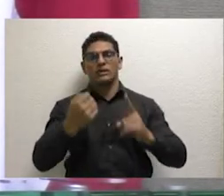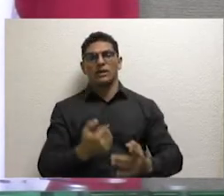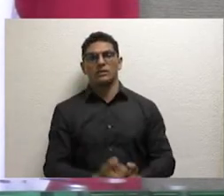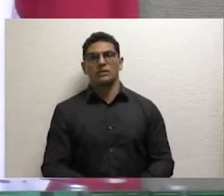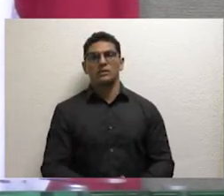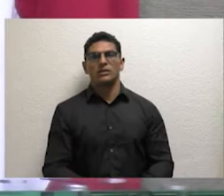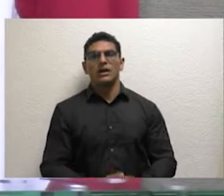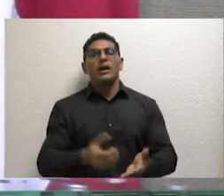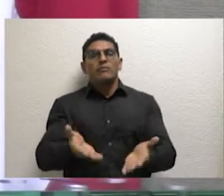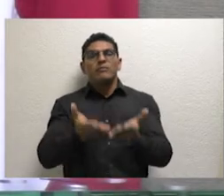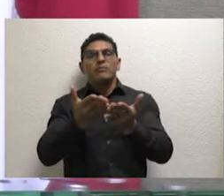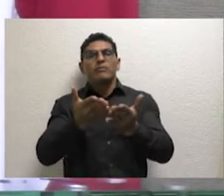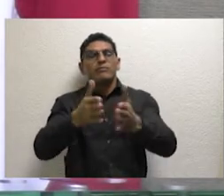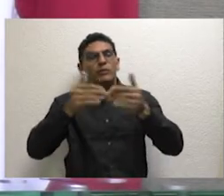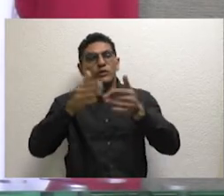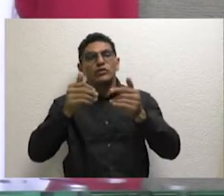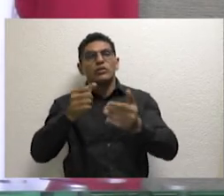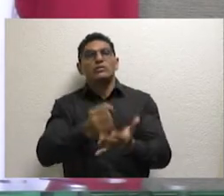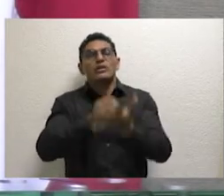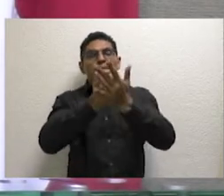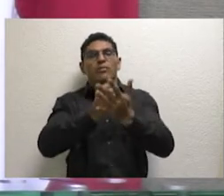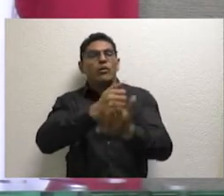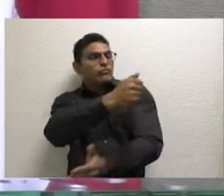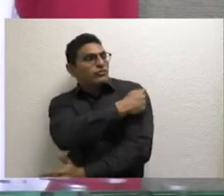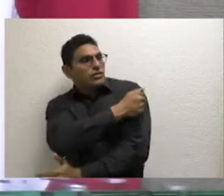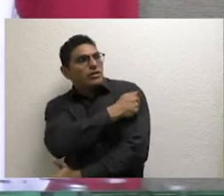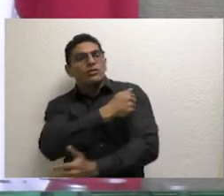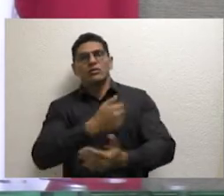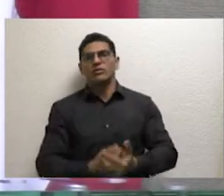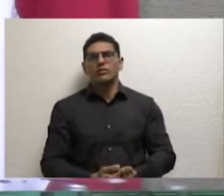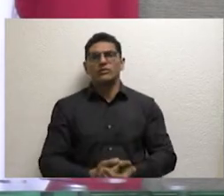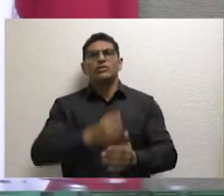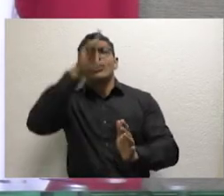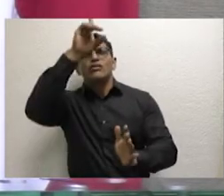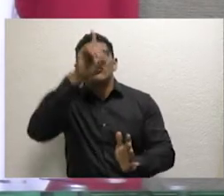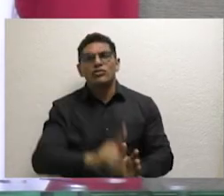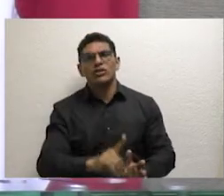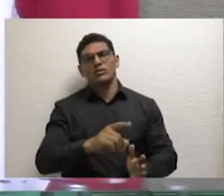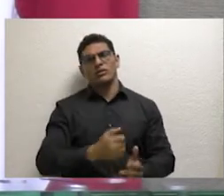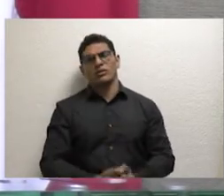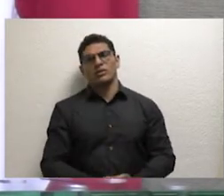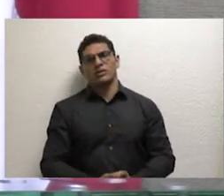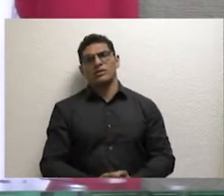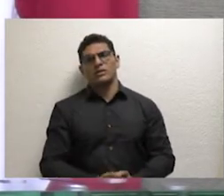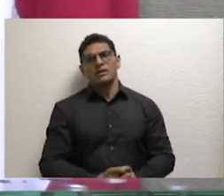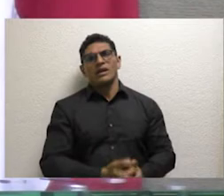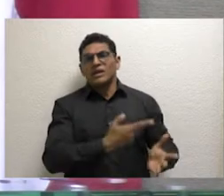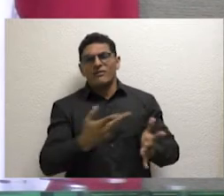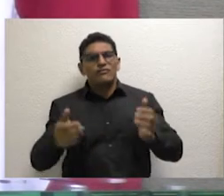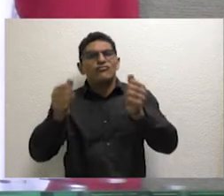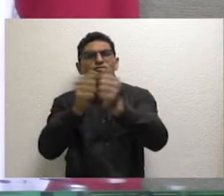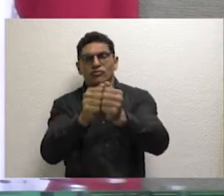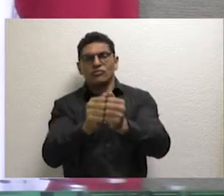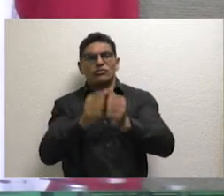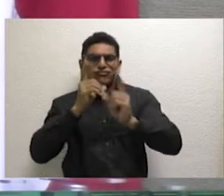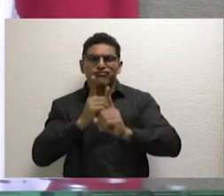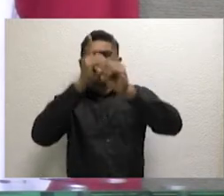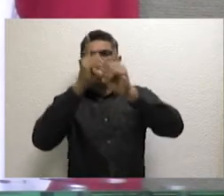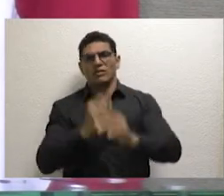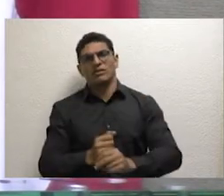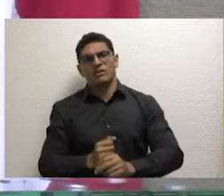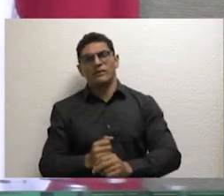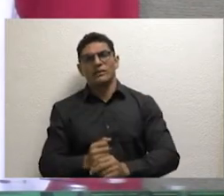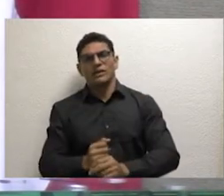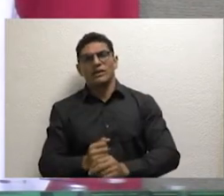pedimos apoio de alunos de diretores que eles venham conosco nós não